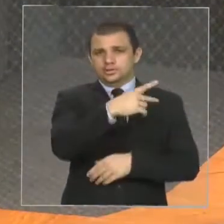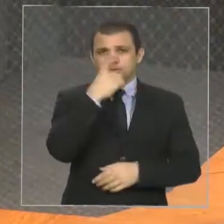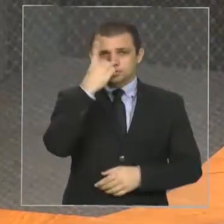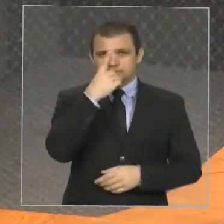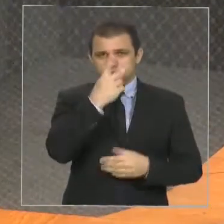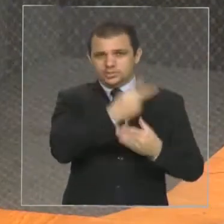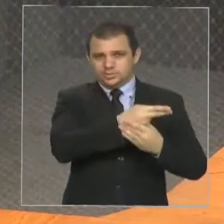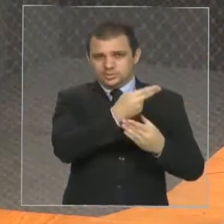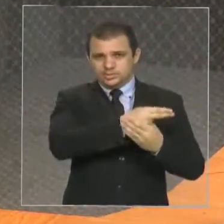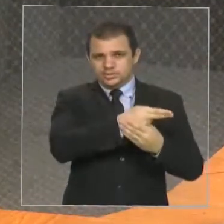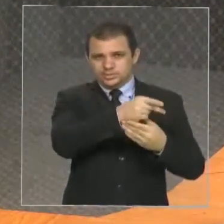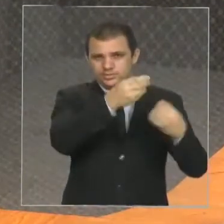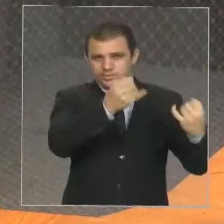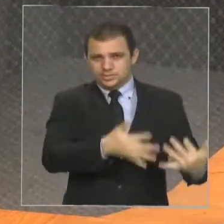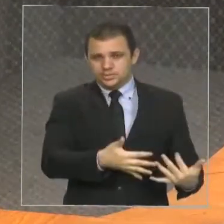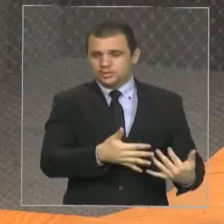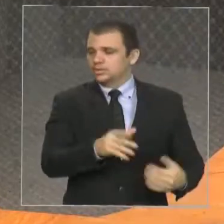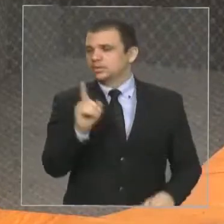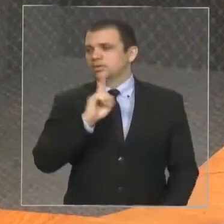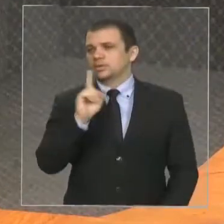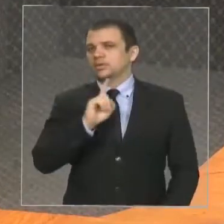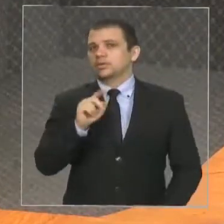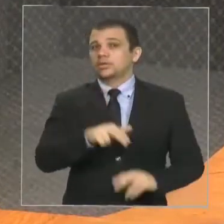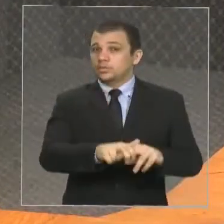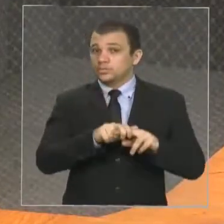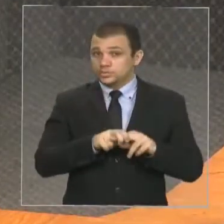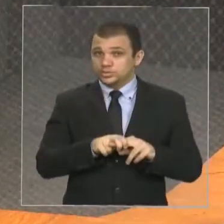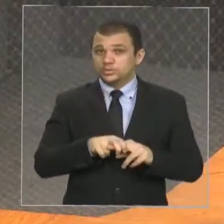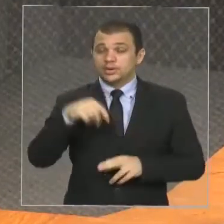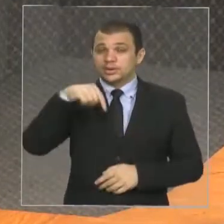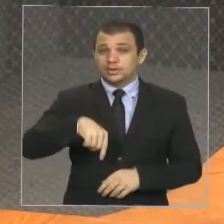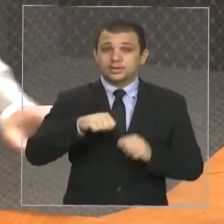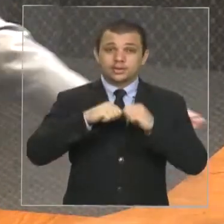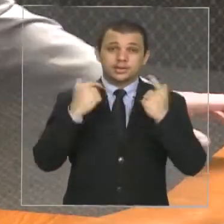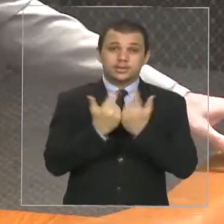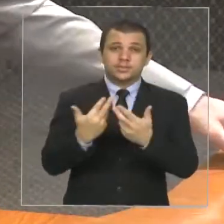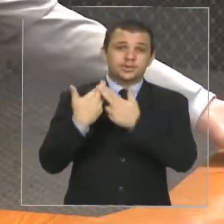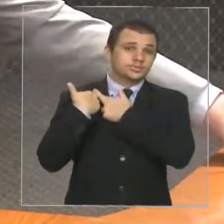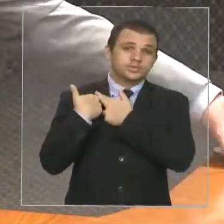até porque não é competência dessa casa analisar tal matéria. Muito obrigado, senhor presidente.